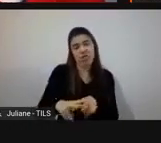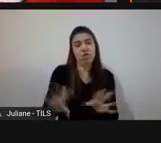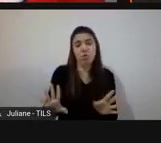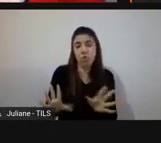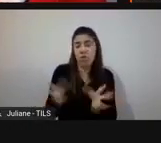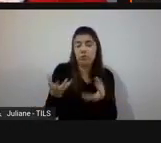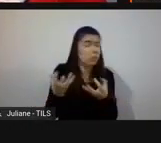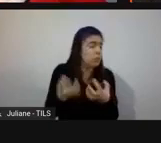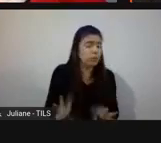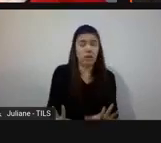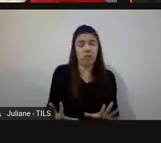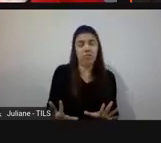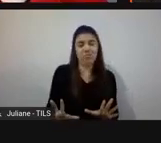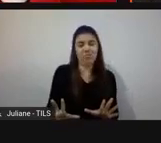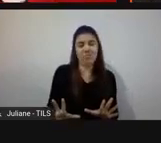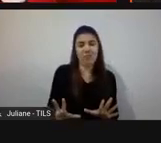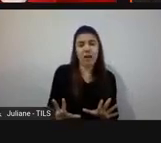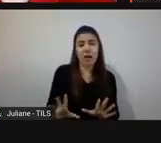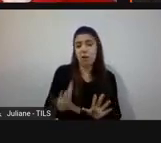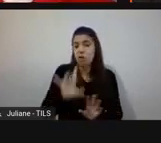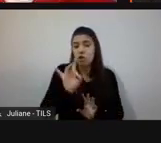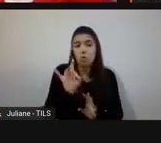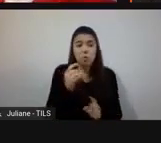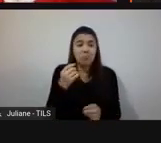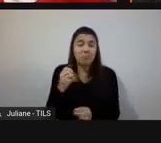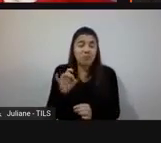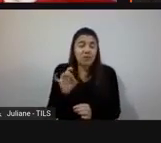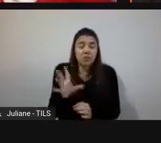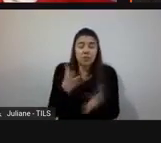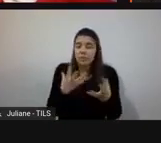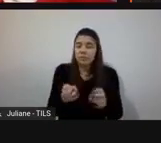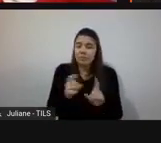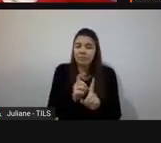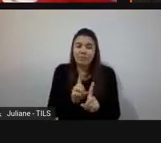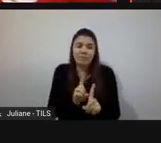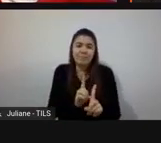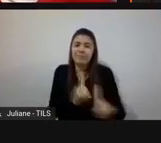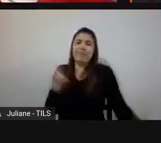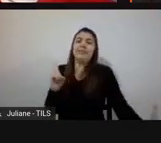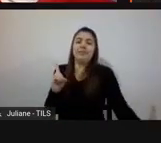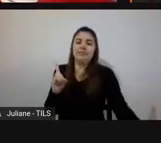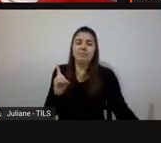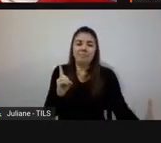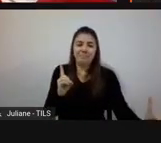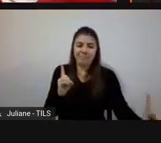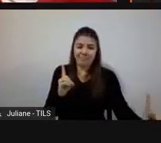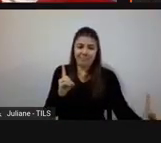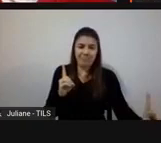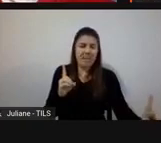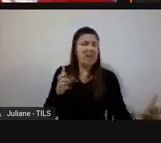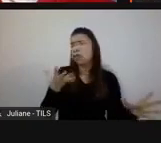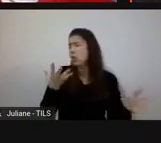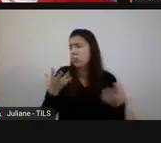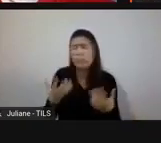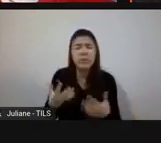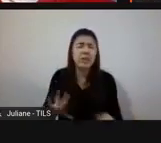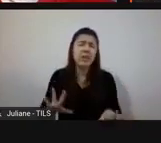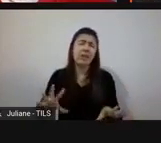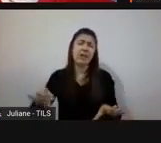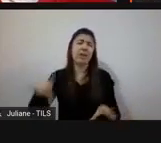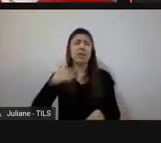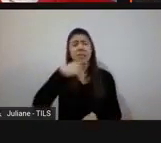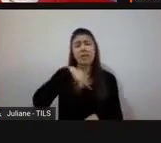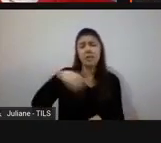mais precise ver o abusador por perto. Mas ela não quer ter que ir lá na delegacia falar sobre tudo o que aconteceu, depois no fórum,